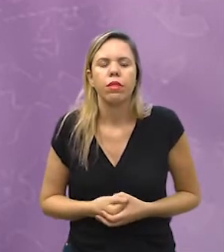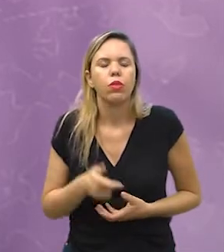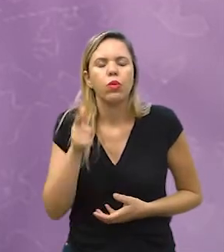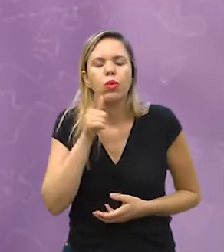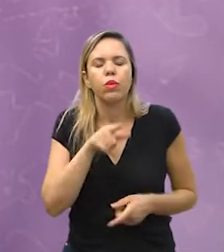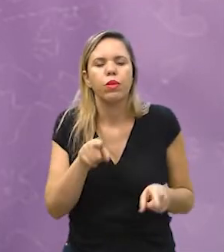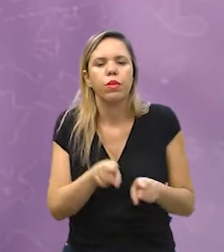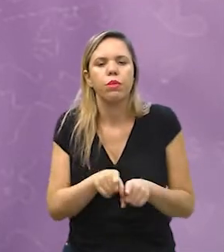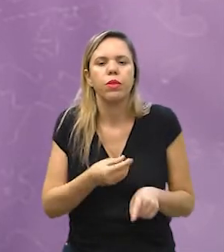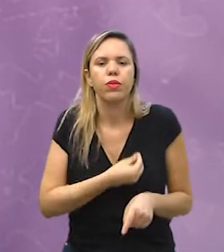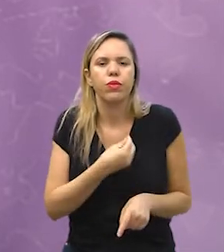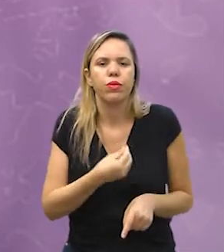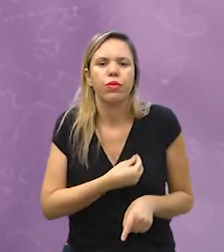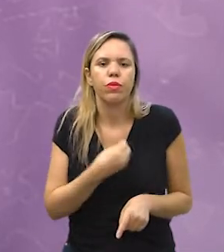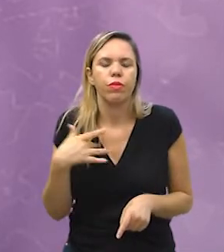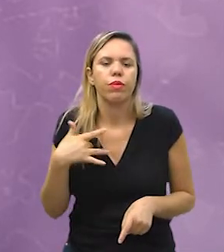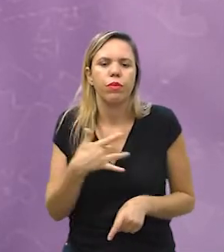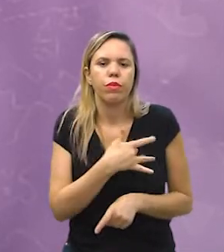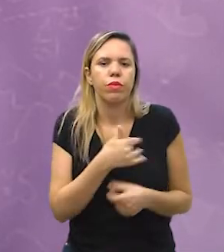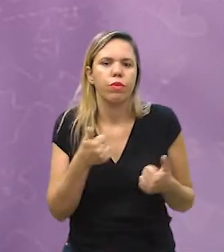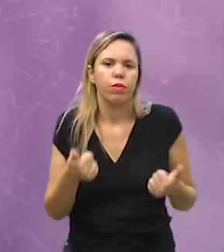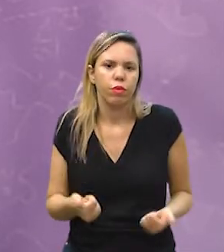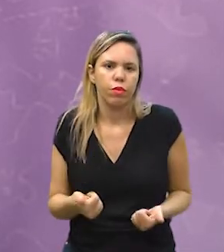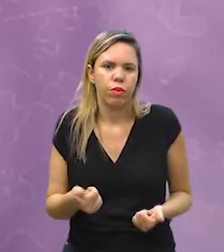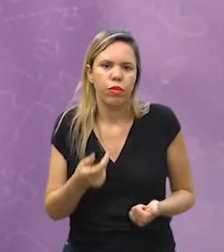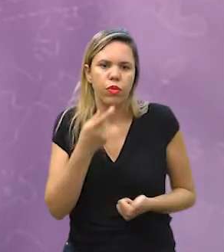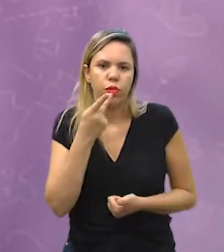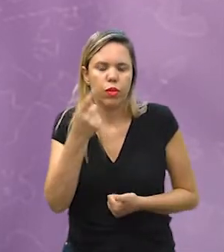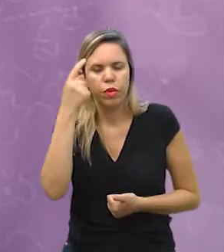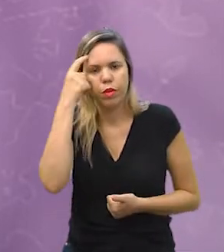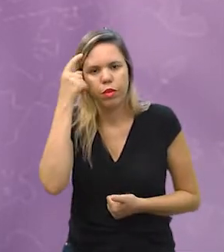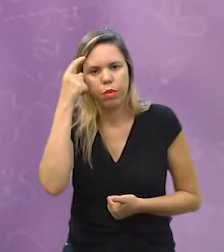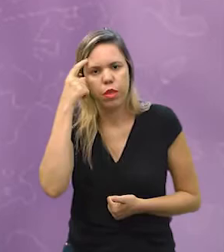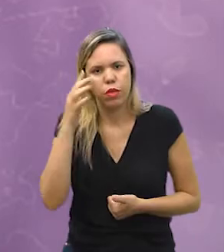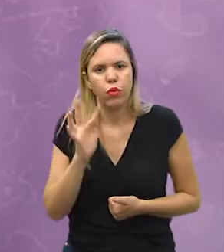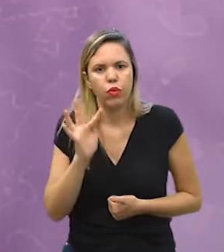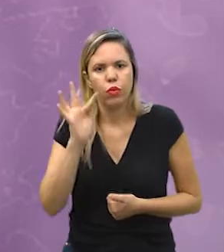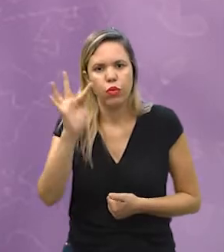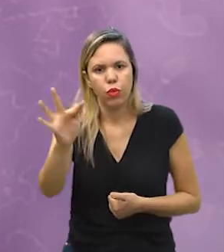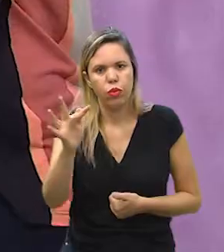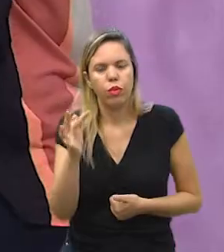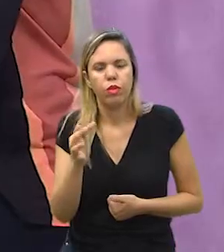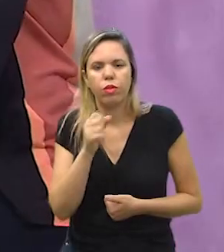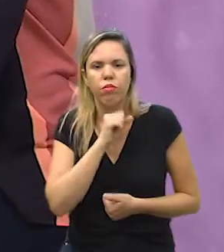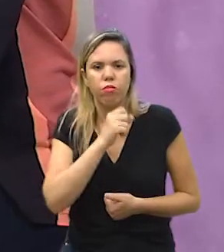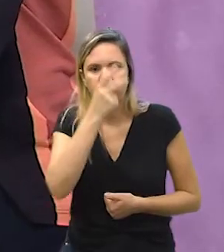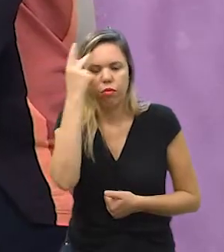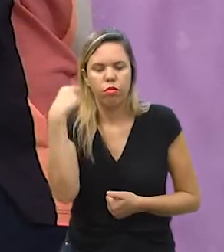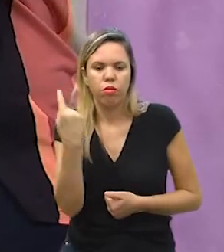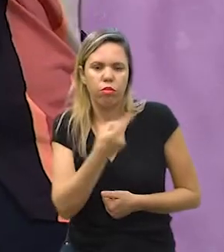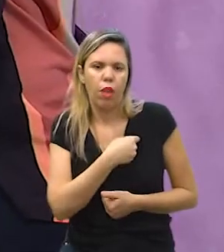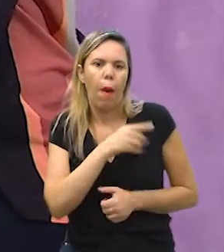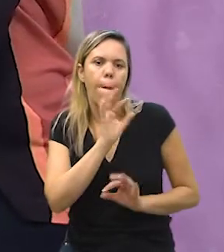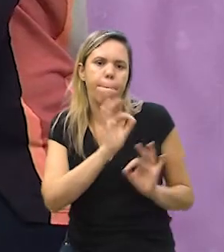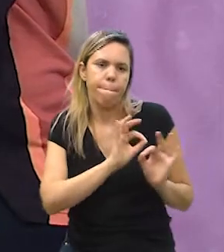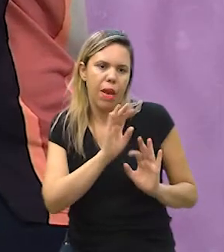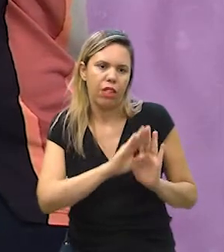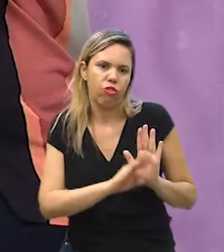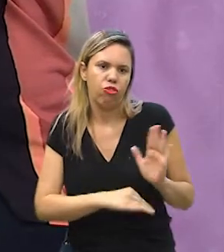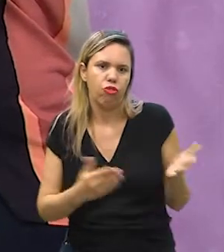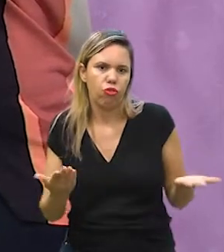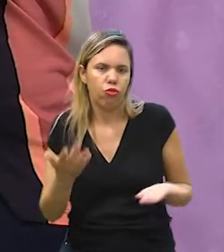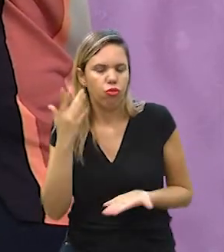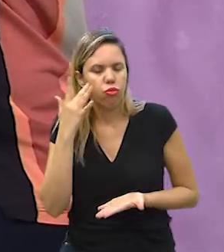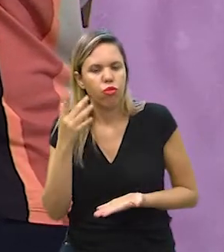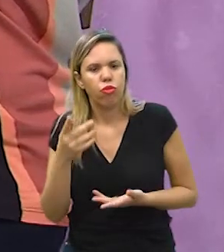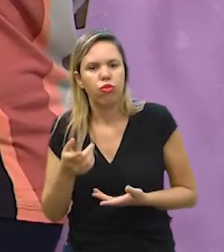consegue também viver de uma forma mais saudável, né? Quando a gente pensa no nosso futuro, no nosso envelhecimento, é planejar. Eu acho que hoje em